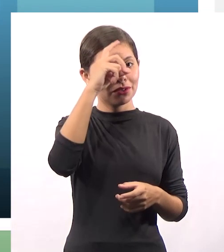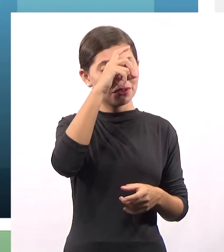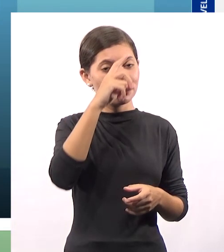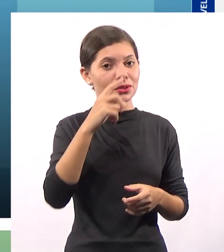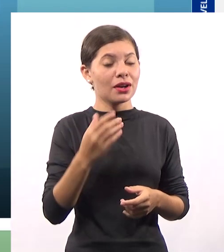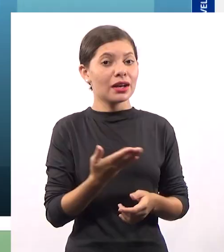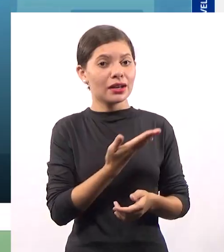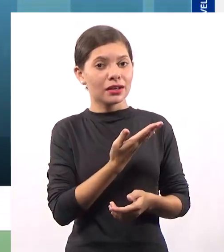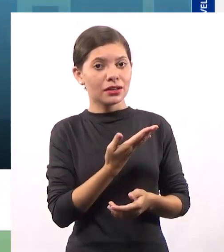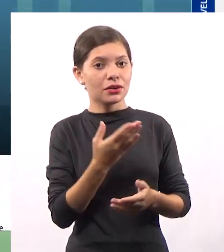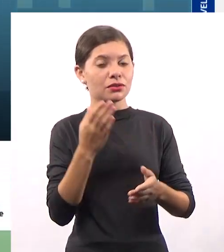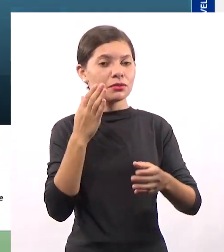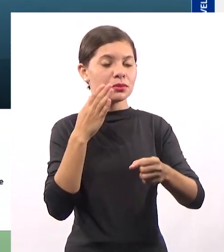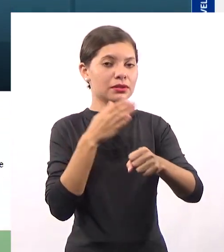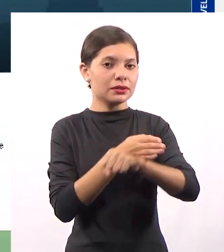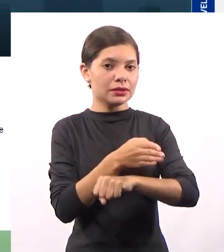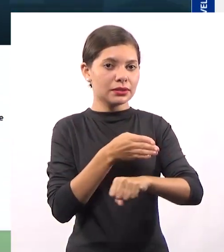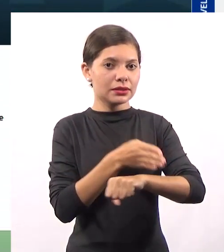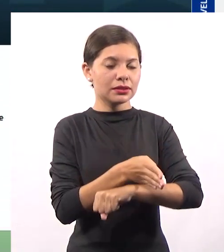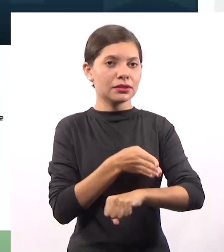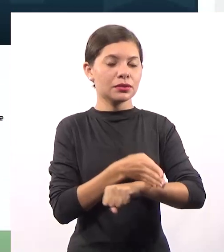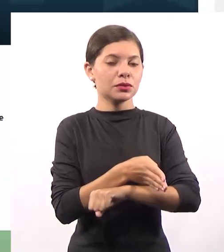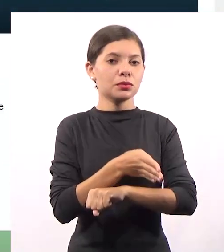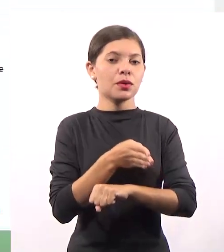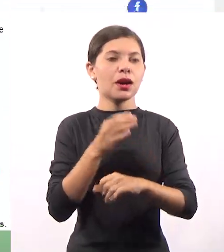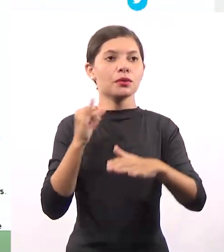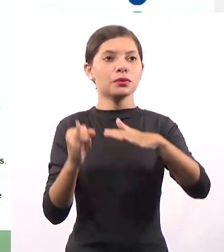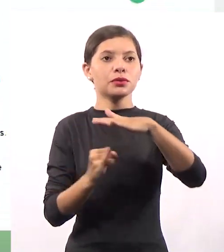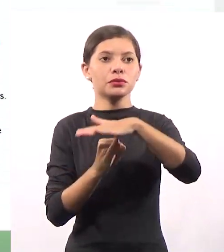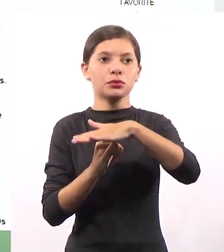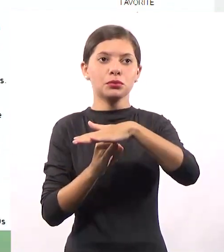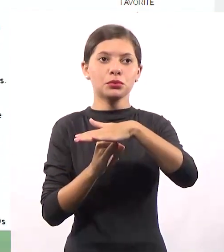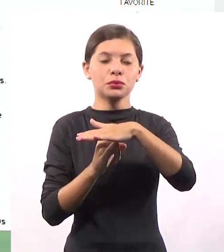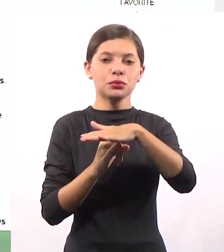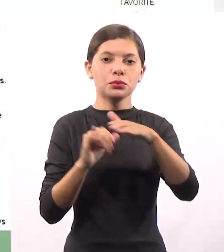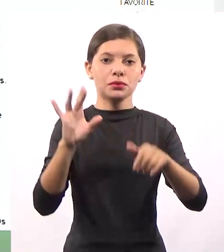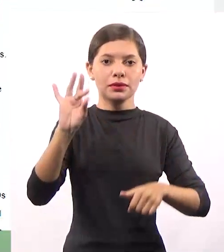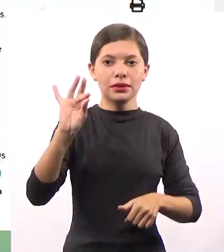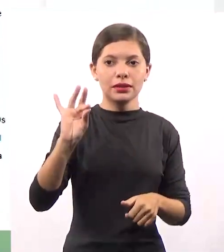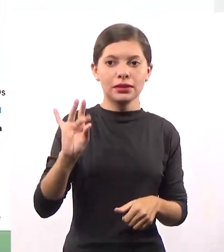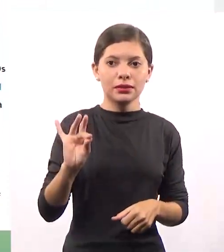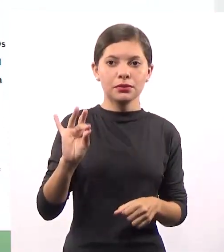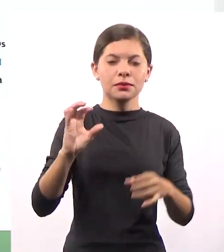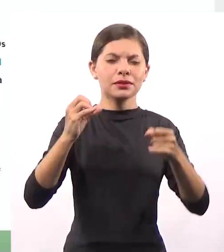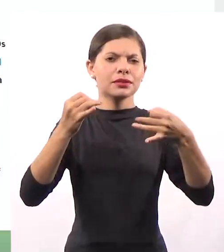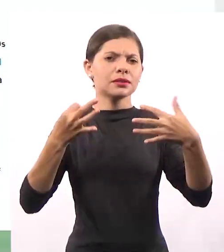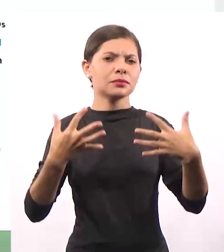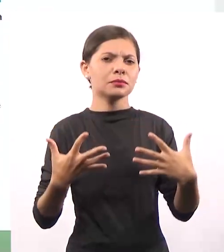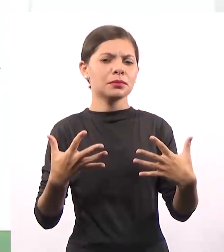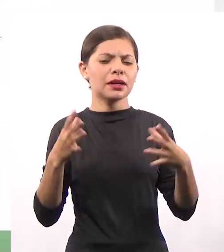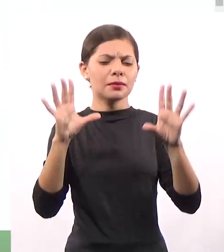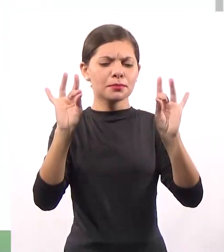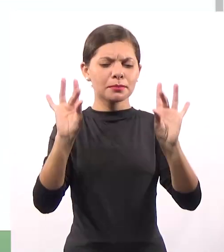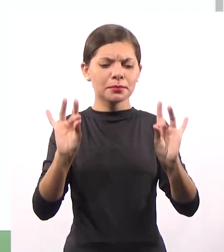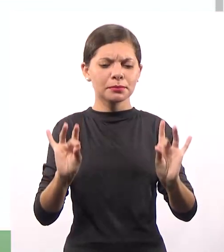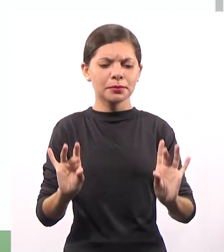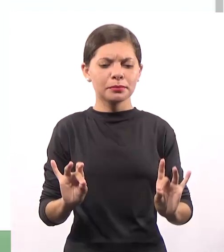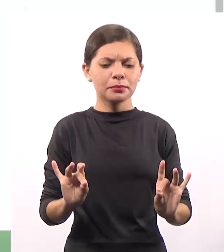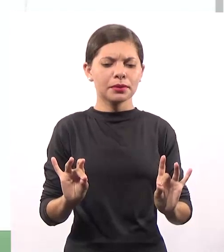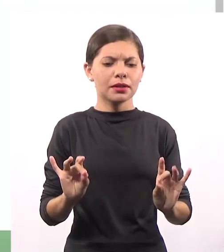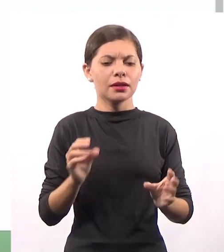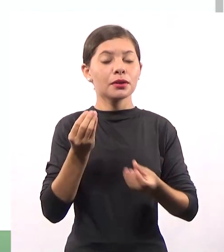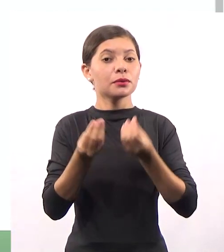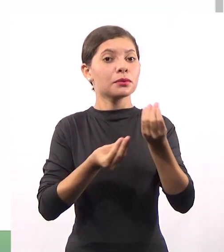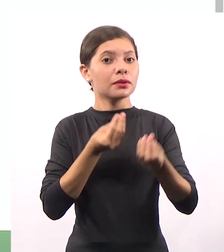Aqui, ó, você pode ter acesso ao Instituto Claro e ele traz uma explanação mais